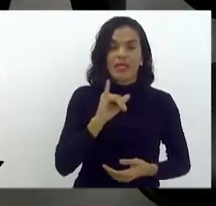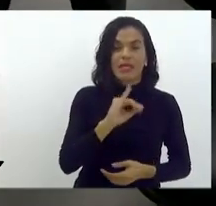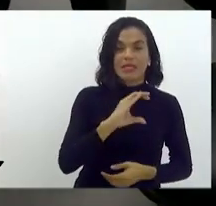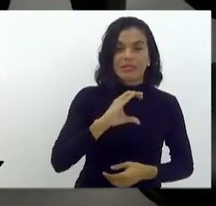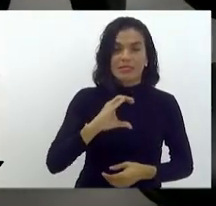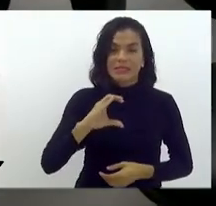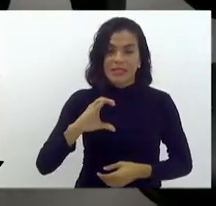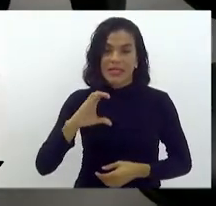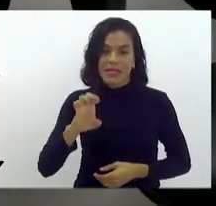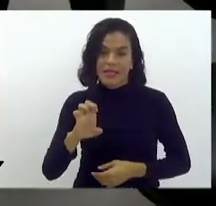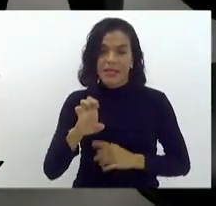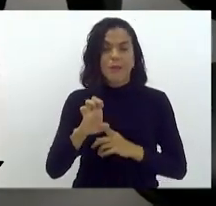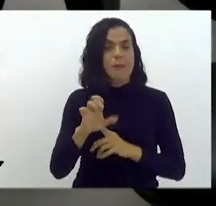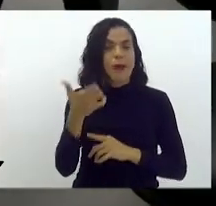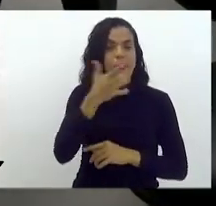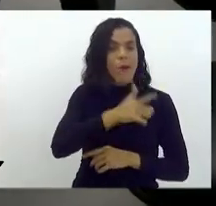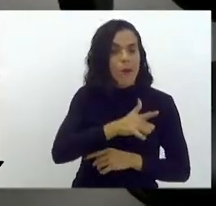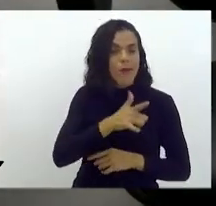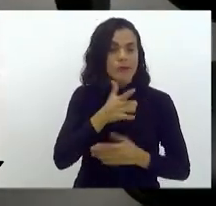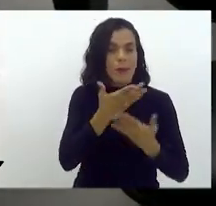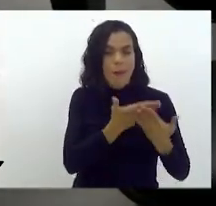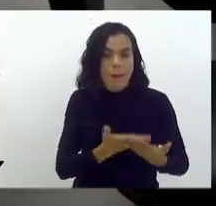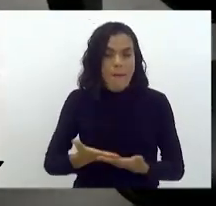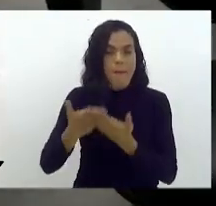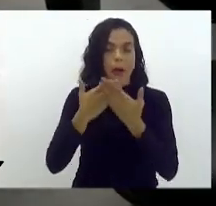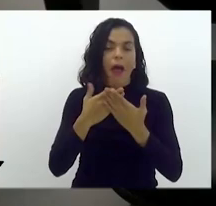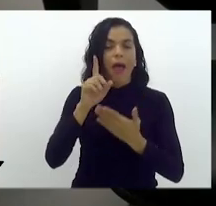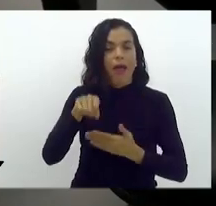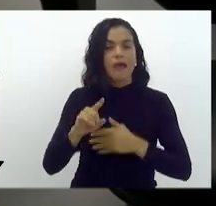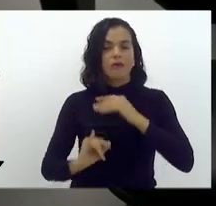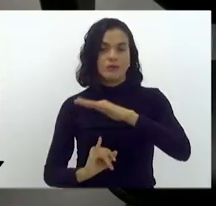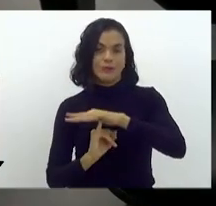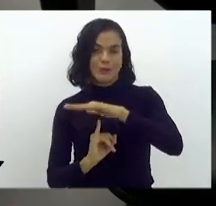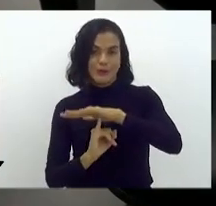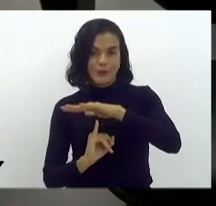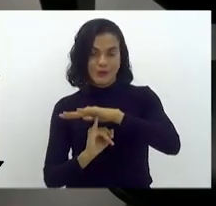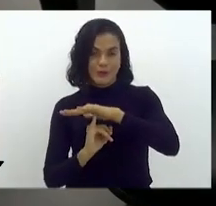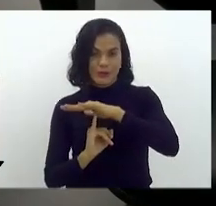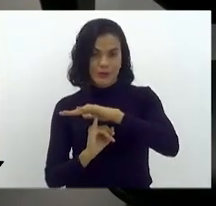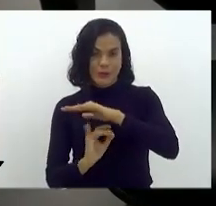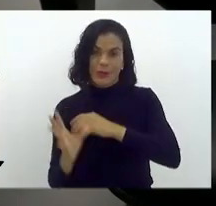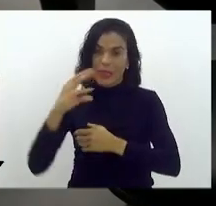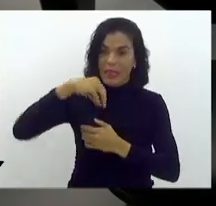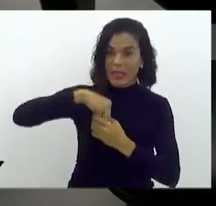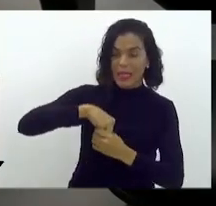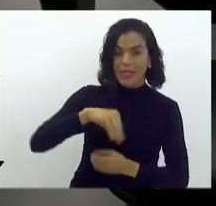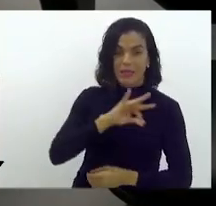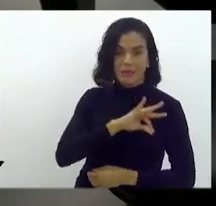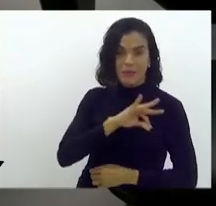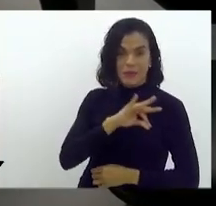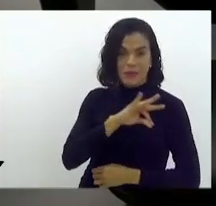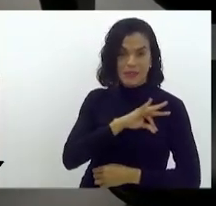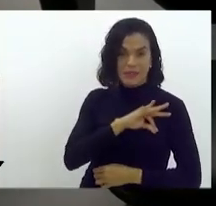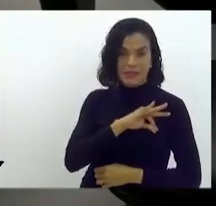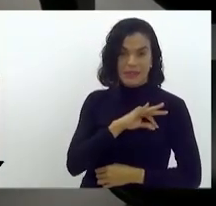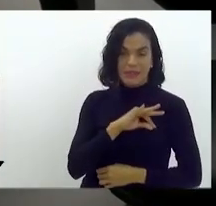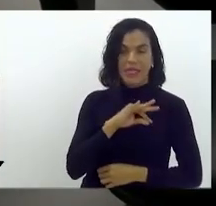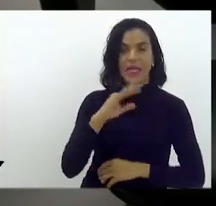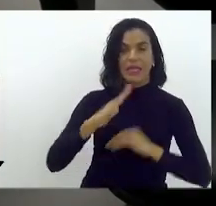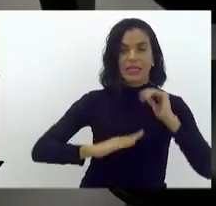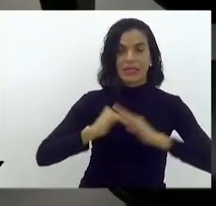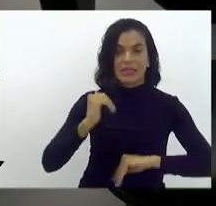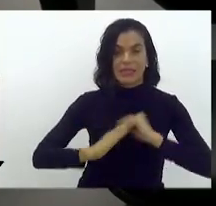icce para fazer um alinhamento ele é um dos institutos né da polícia técnica científica né Nós